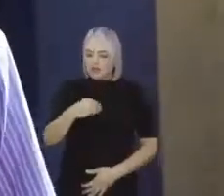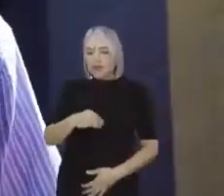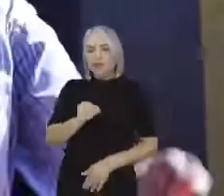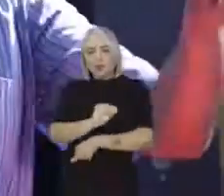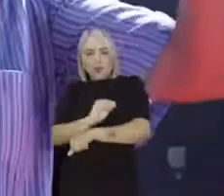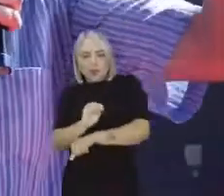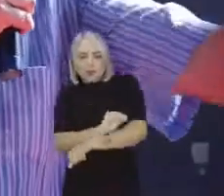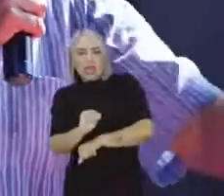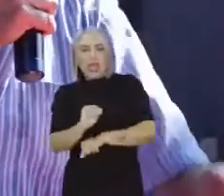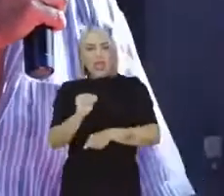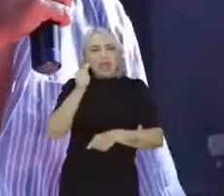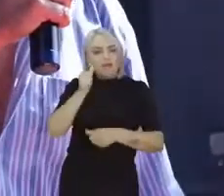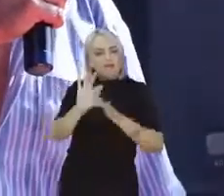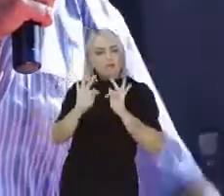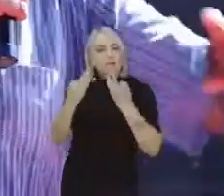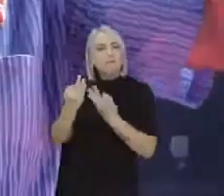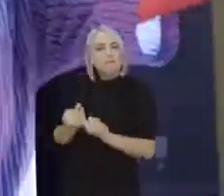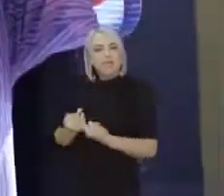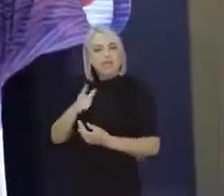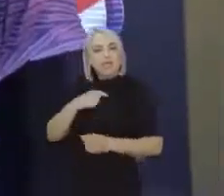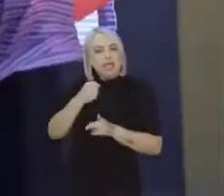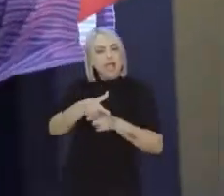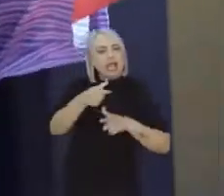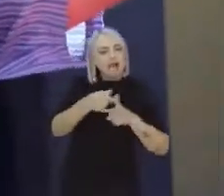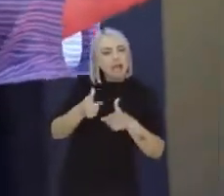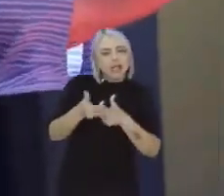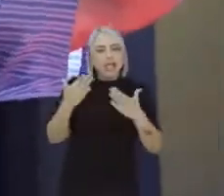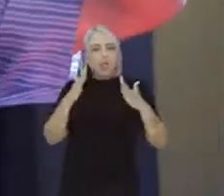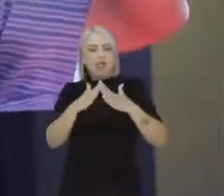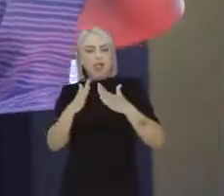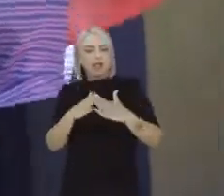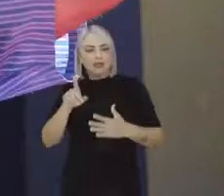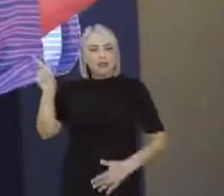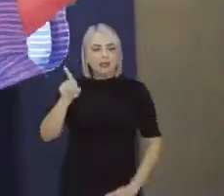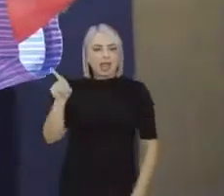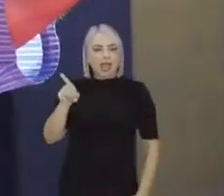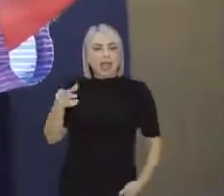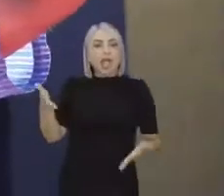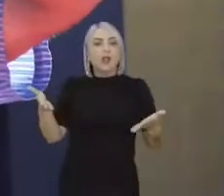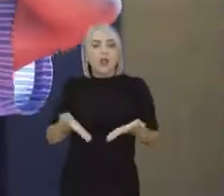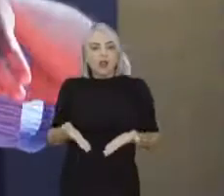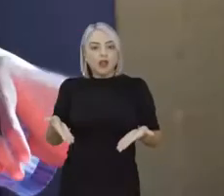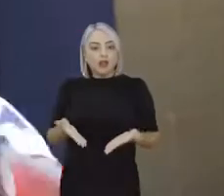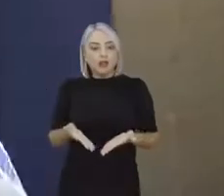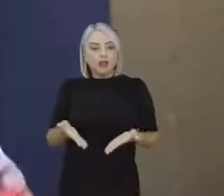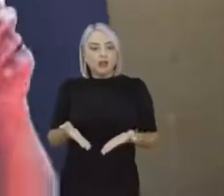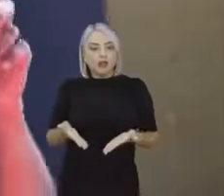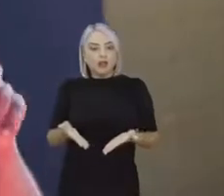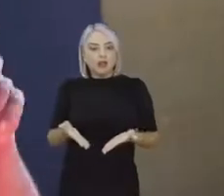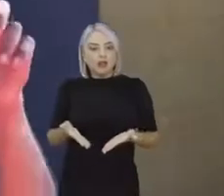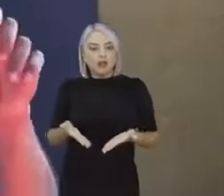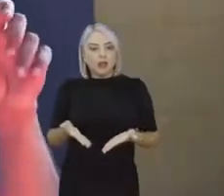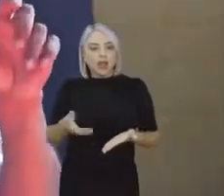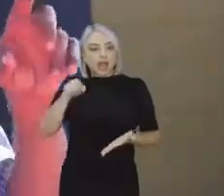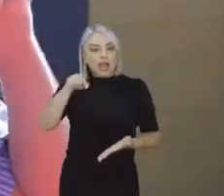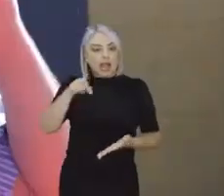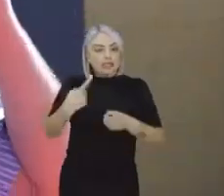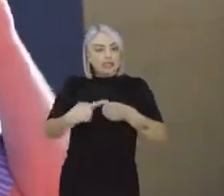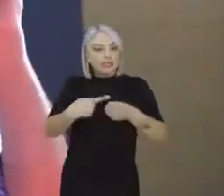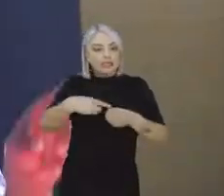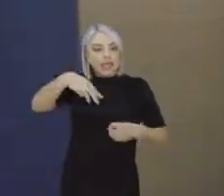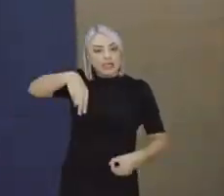esposa, tem aluguel muitos. E estão lá, nesse momento, em Maceió, numa terra chamada